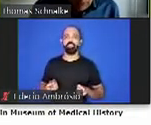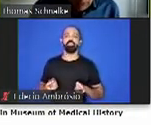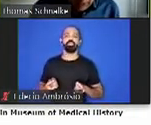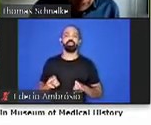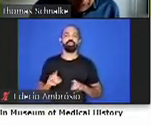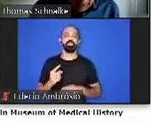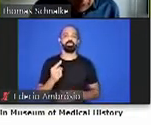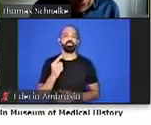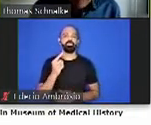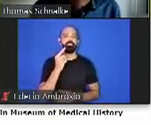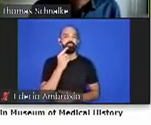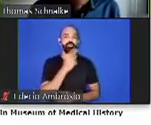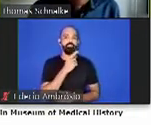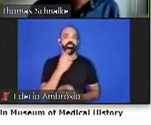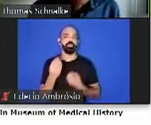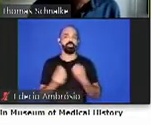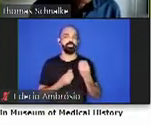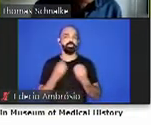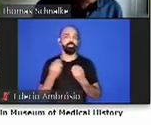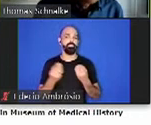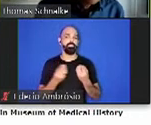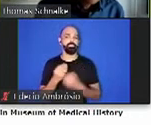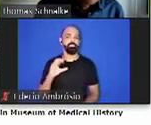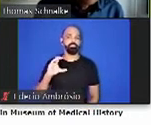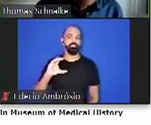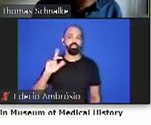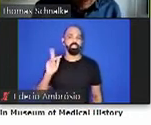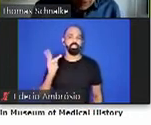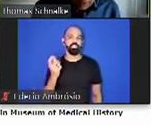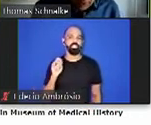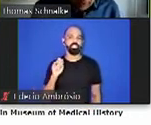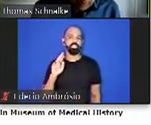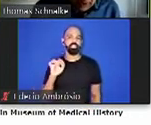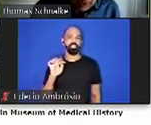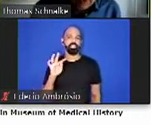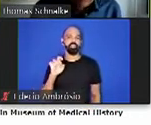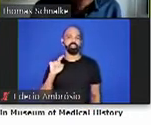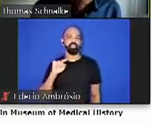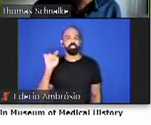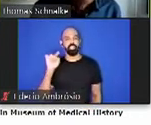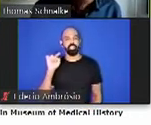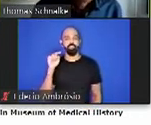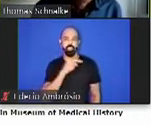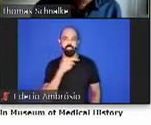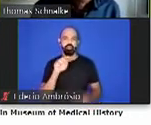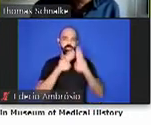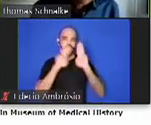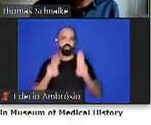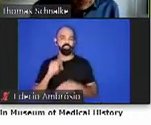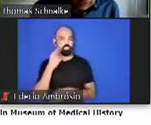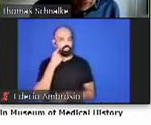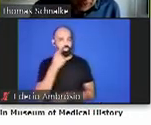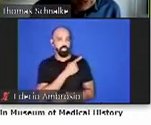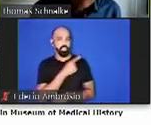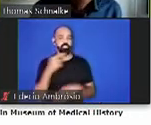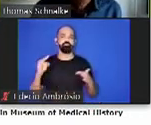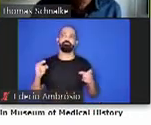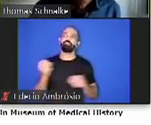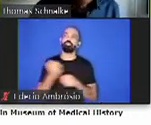a situação do Charité no Complexo Médico em Berlim. O museu que vocês veem aqui, nesse prédio